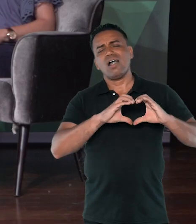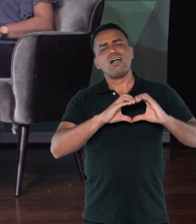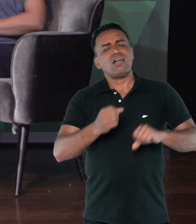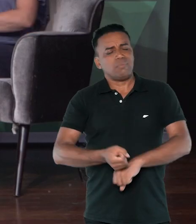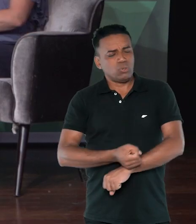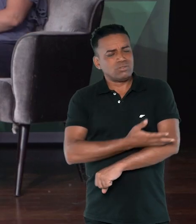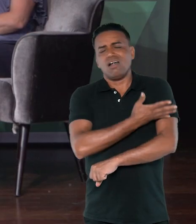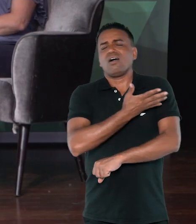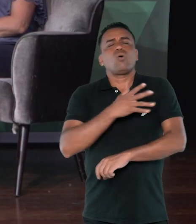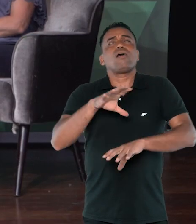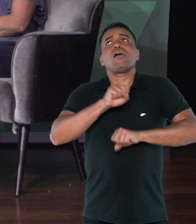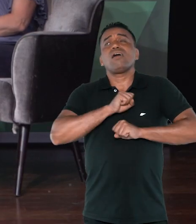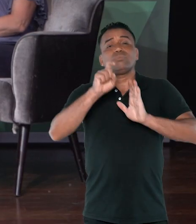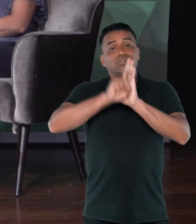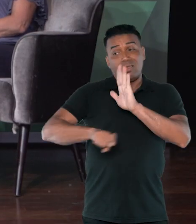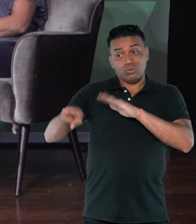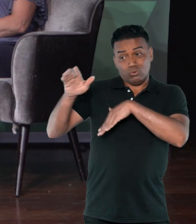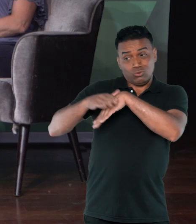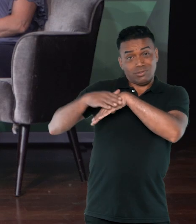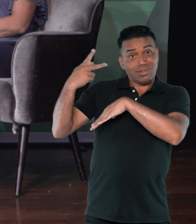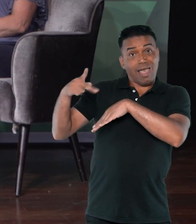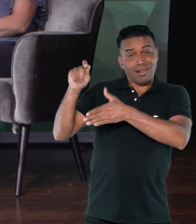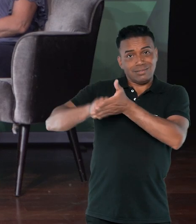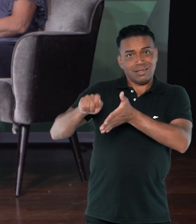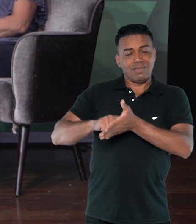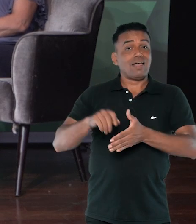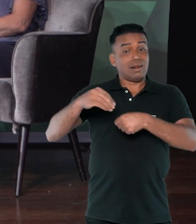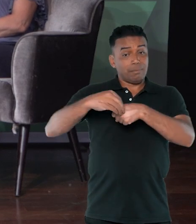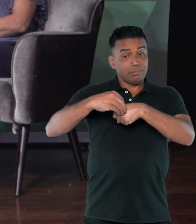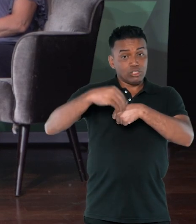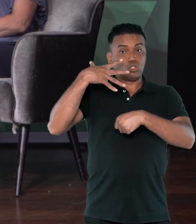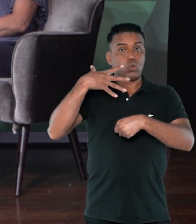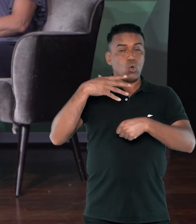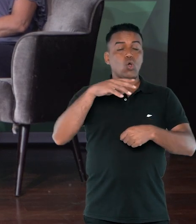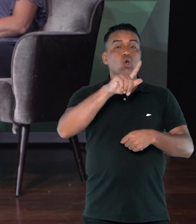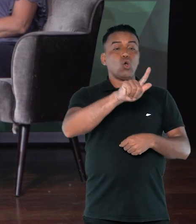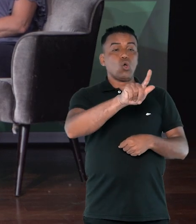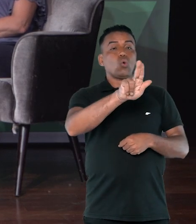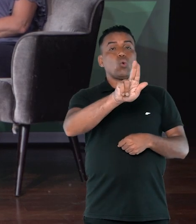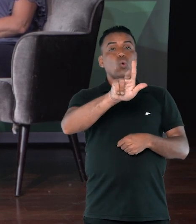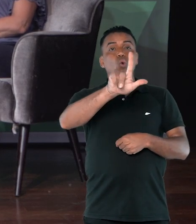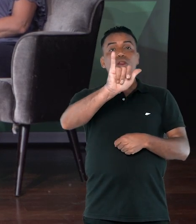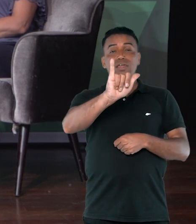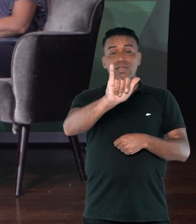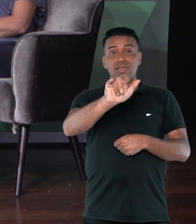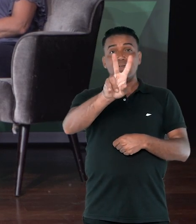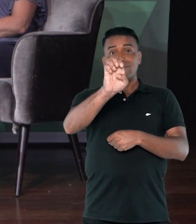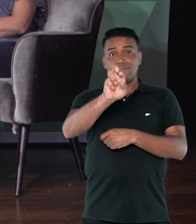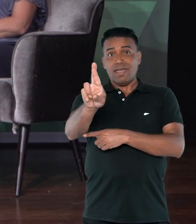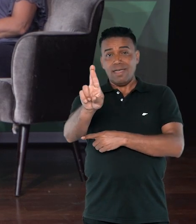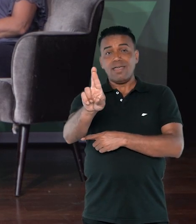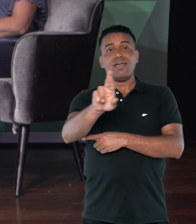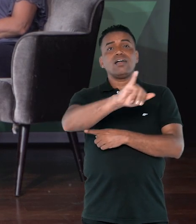Quase. Tem o prefácio, vou citar também, né? A Cláudia Botelho. Claudinha querida,